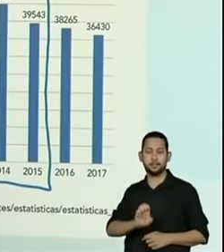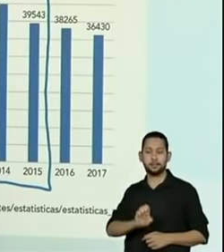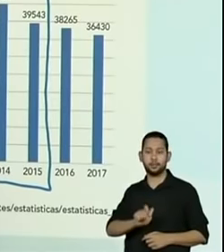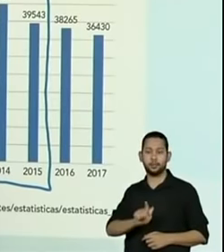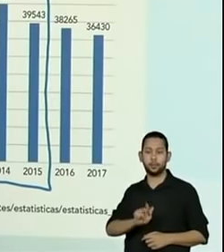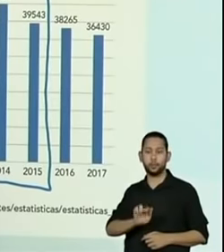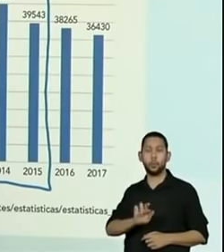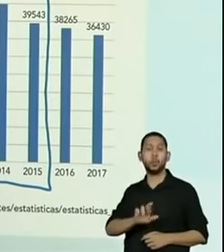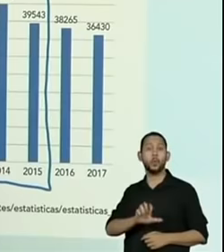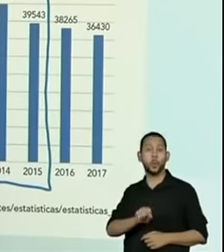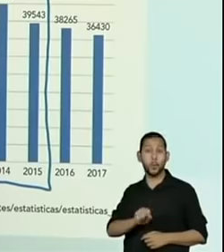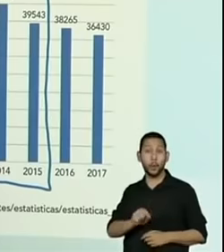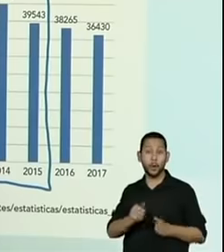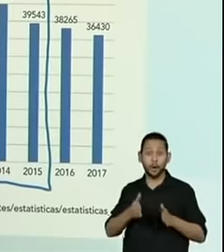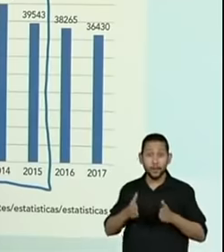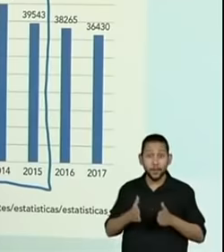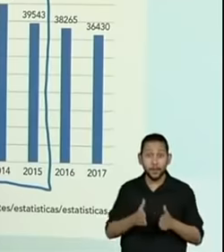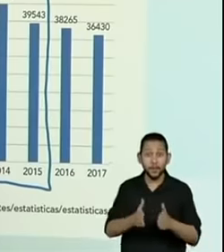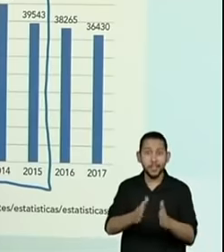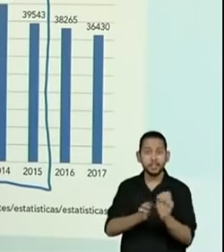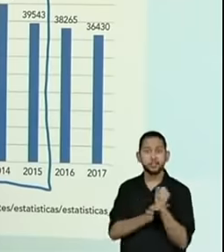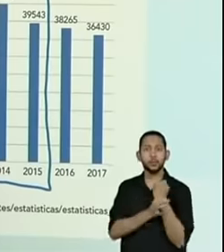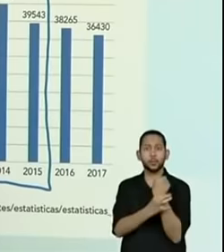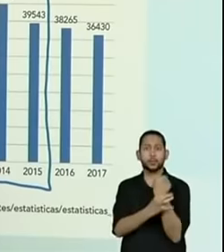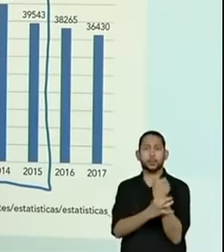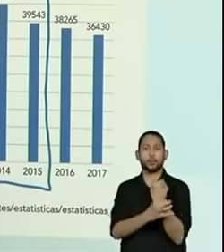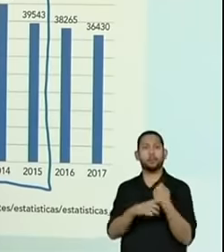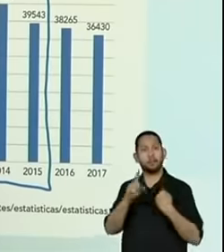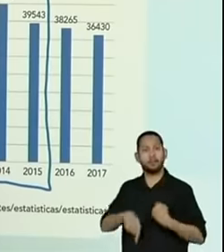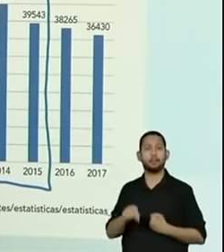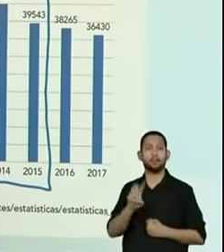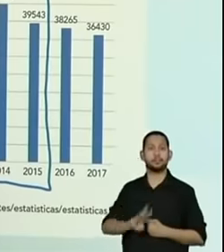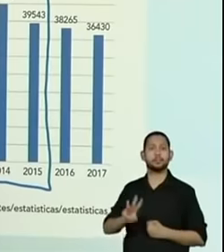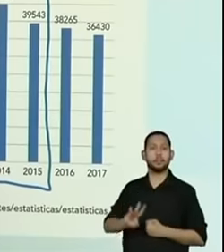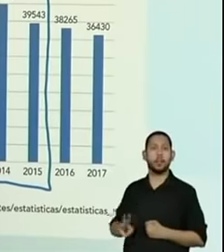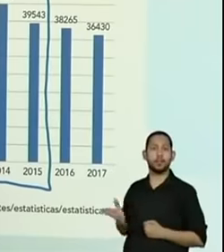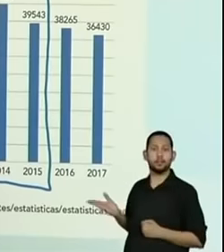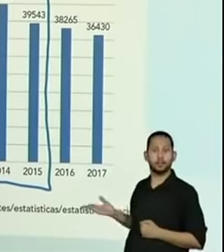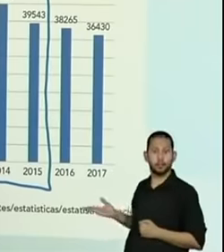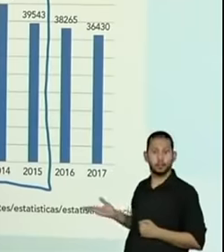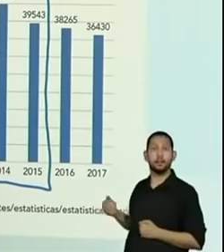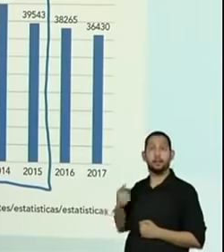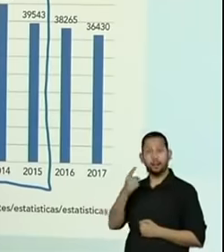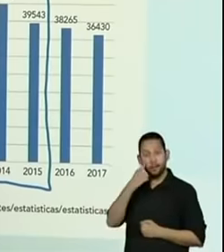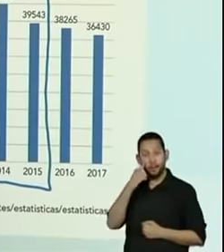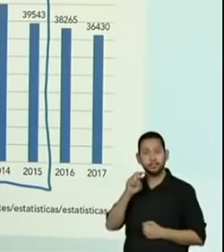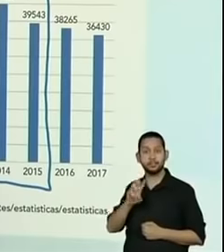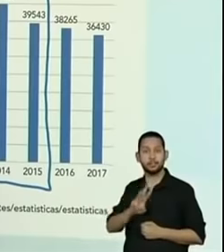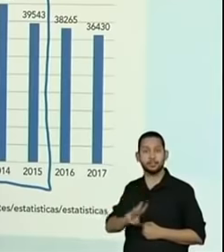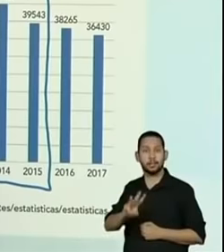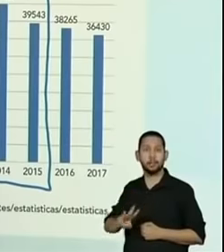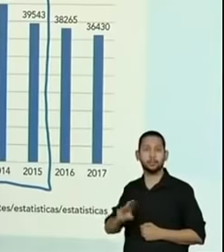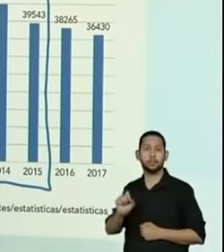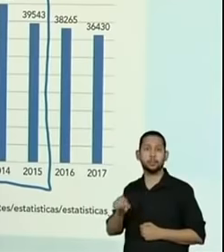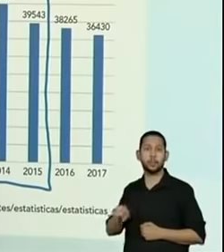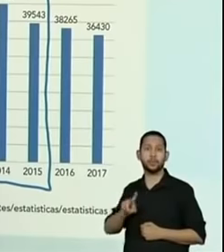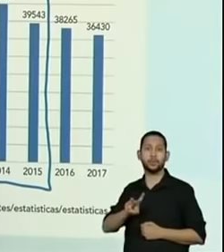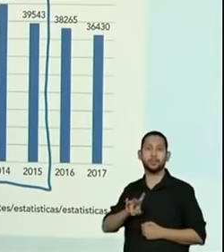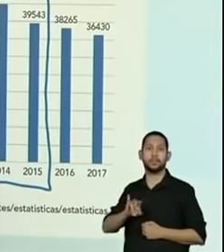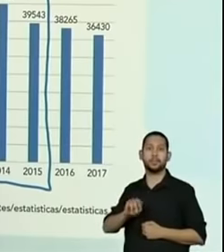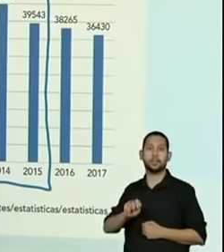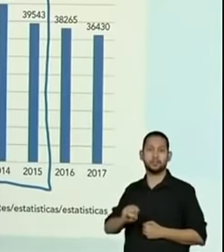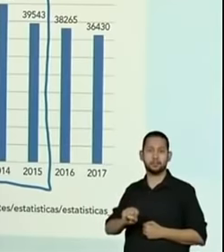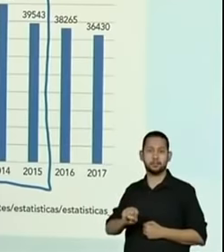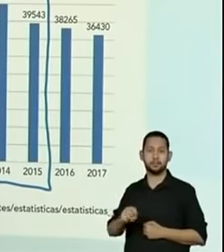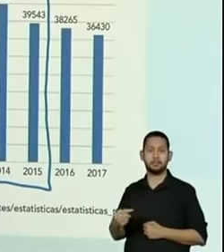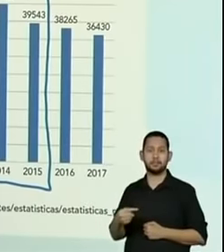Fonte Vias Seguras. Essa é a fonte do nosso gráfico,